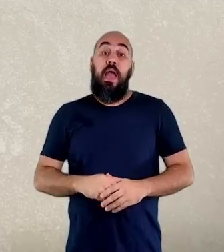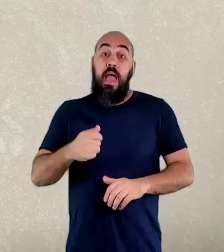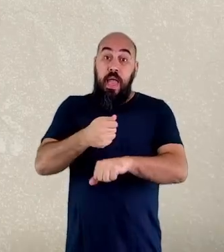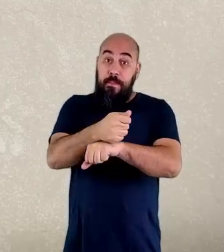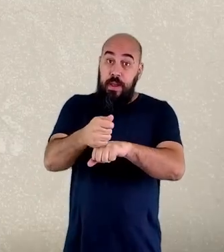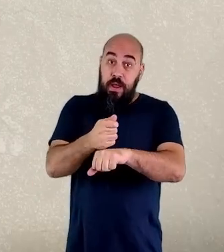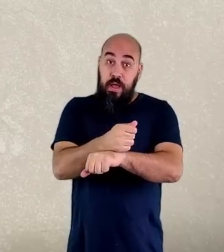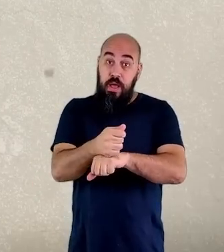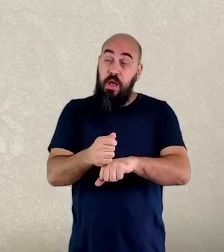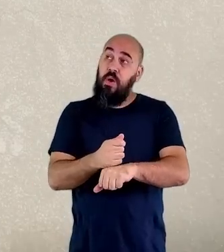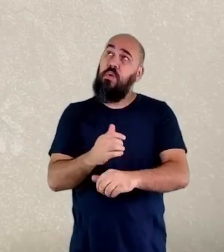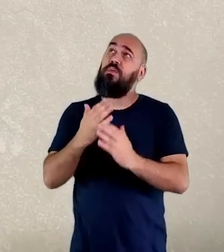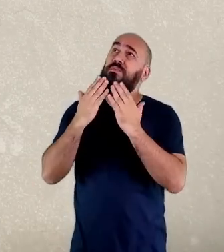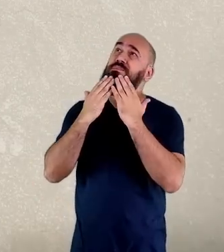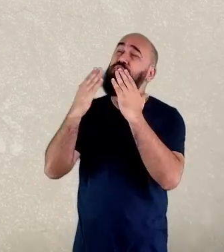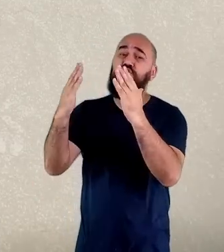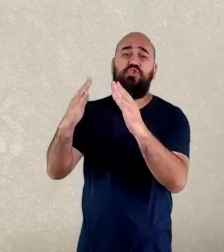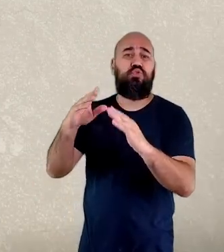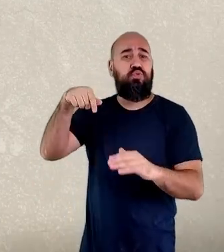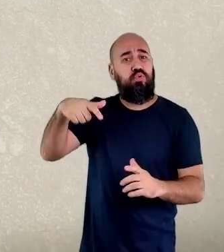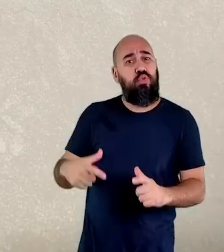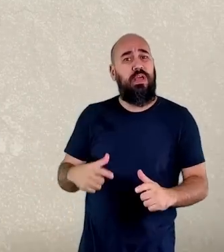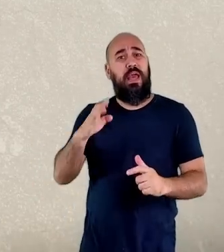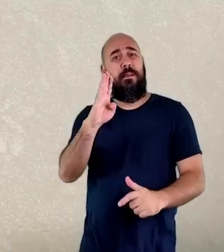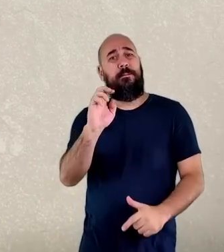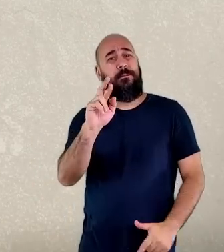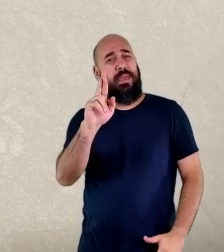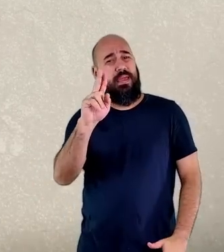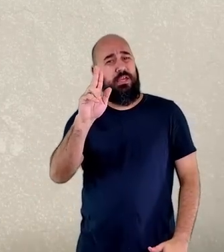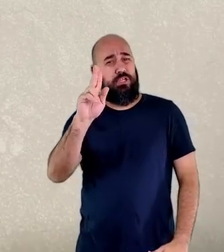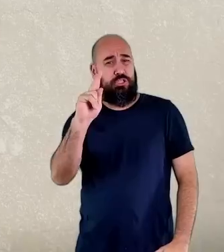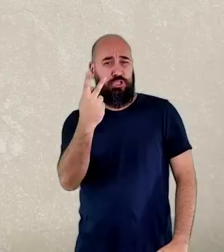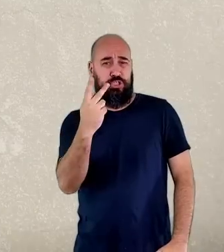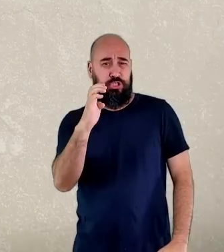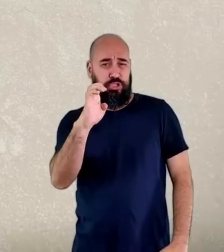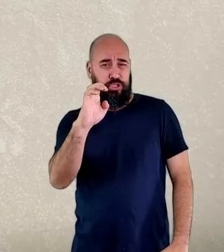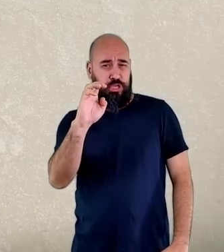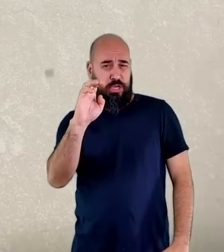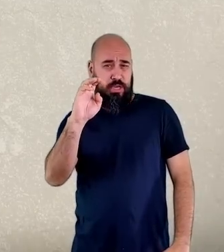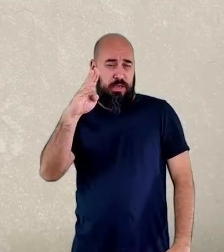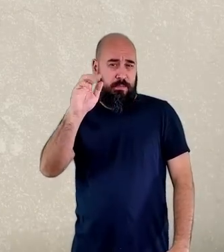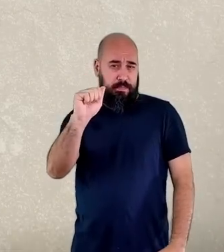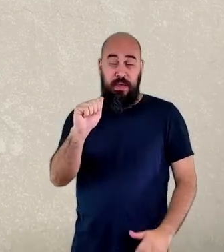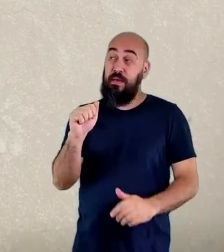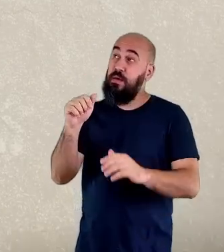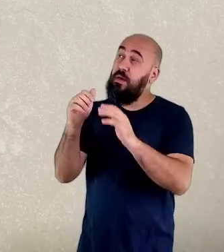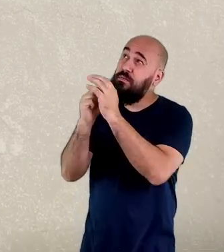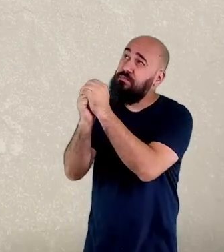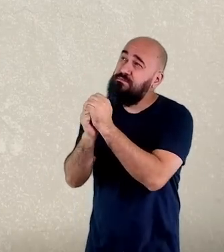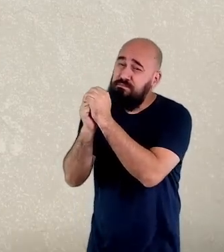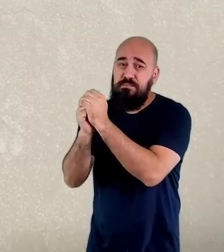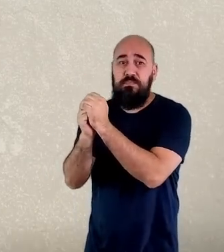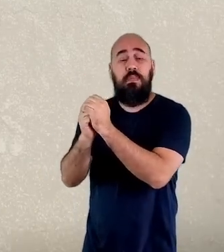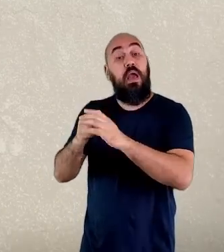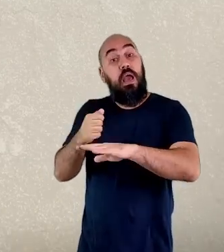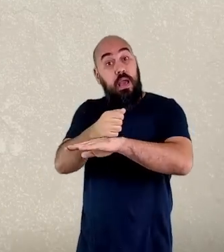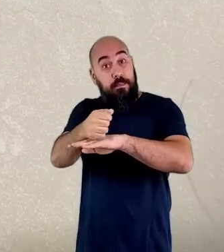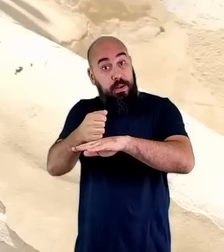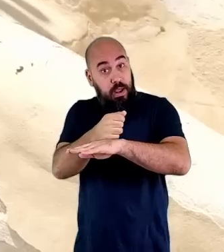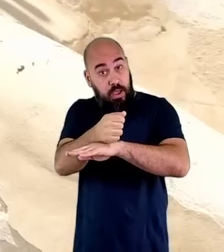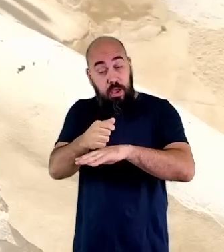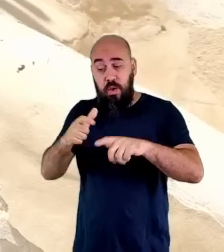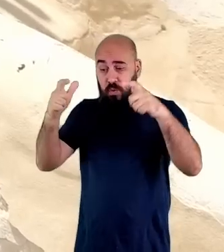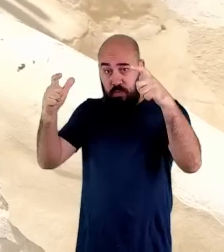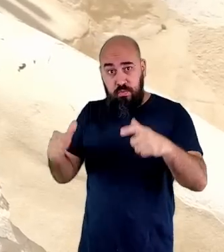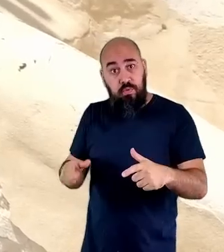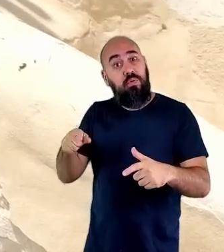em Beersheba o nome do Senhor, o Deus eterno, e por muito tempo Abraão morou na terra dos filisteus,